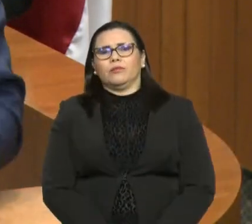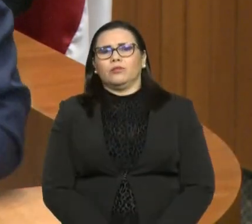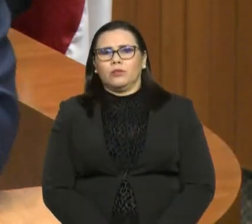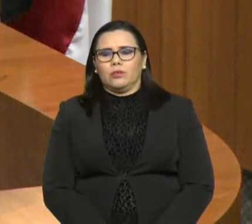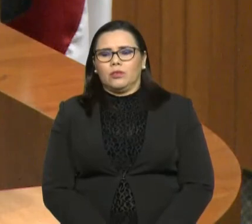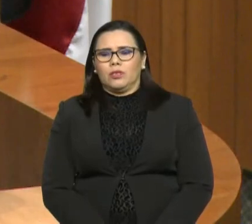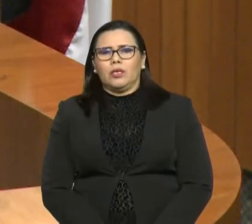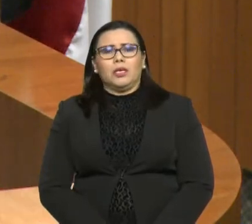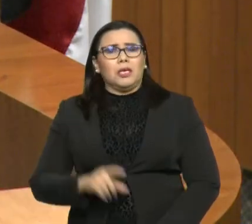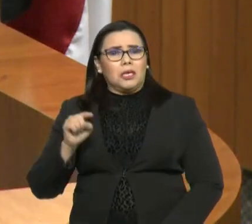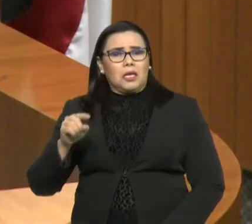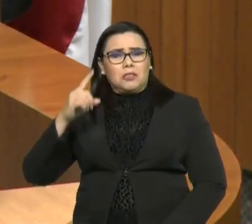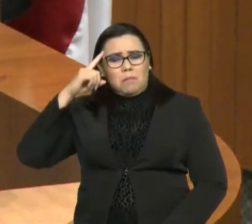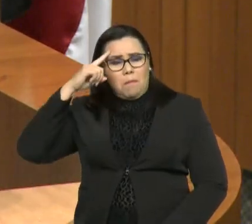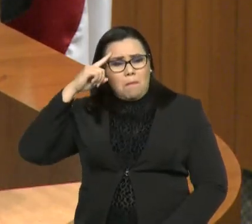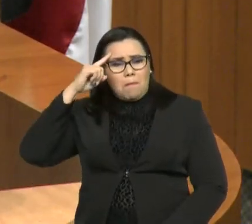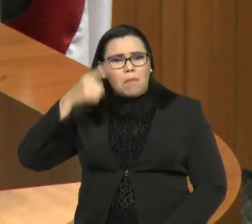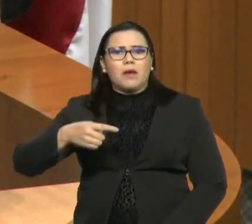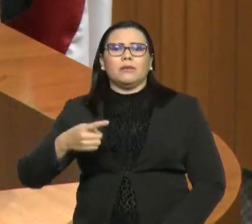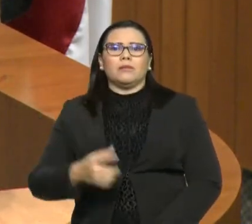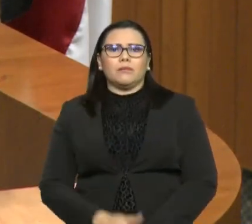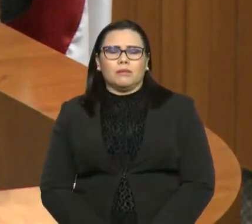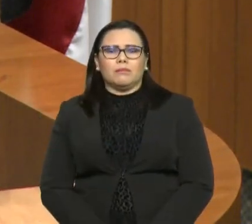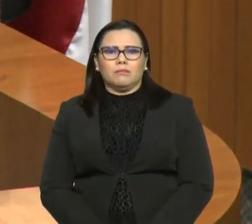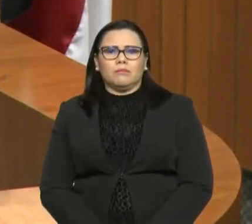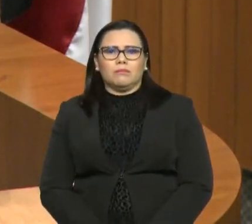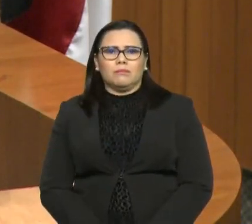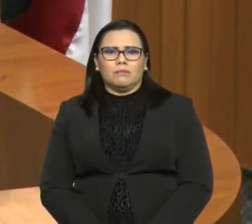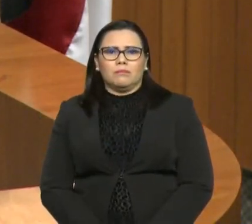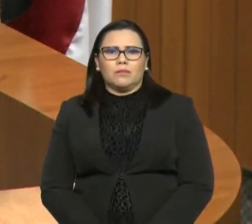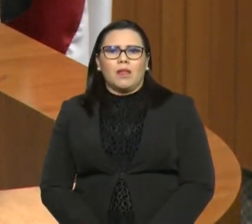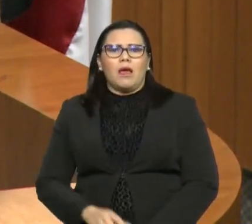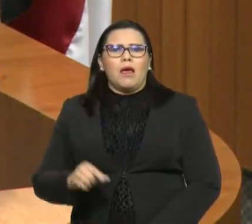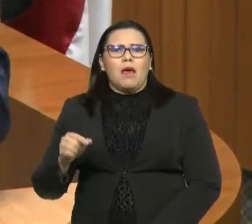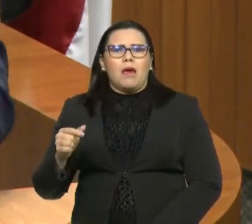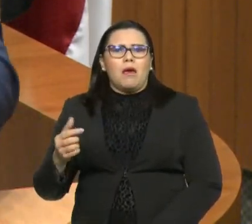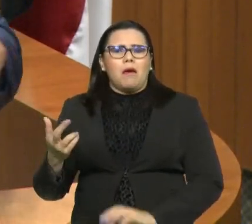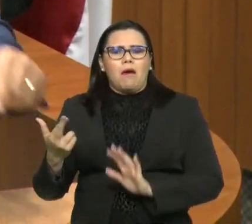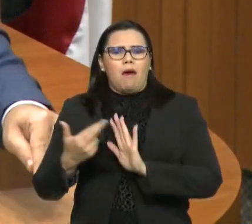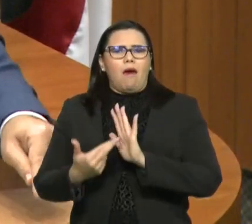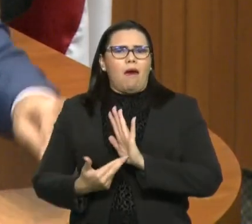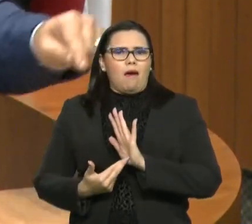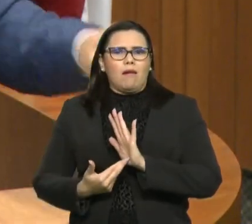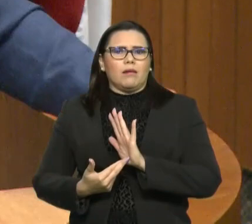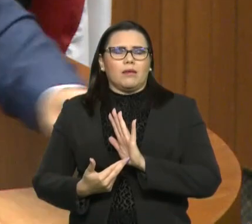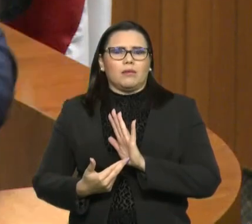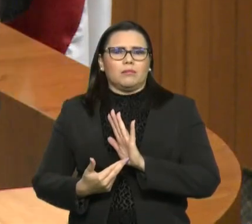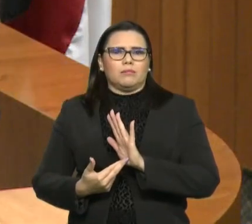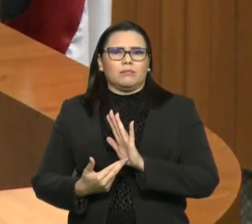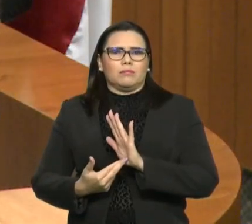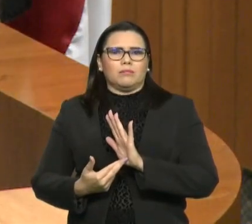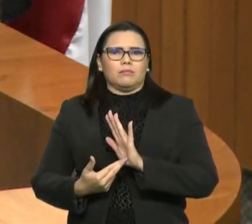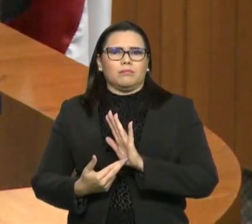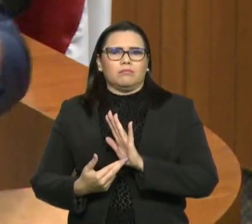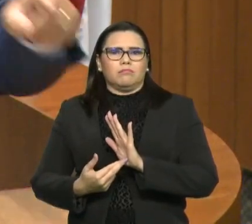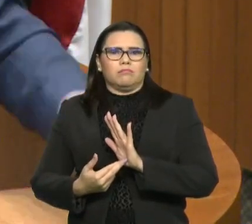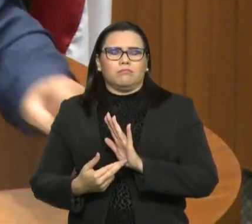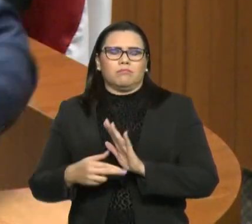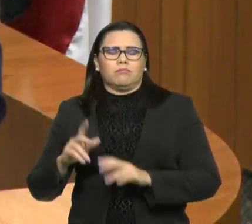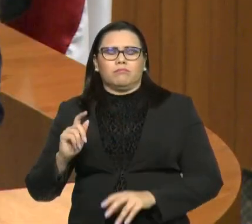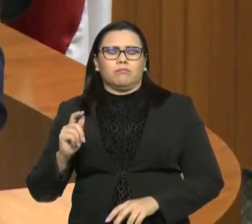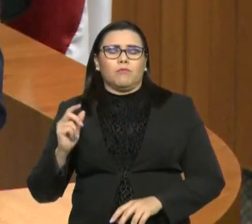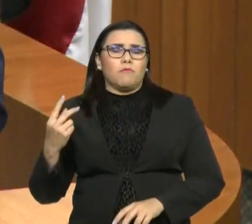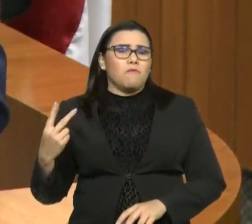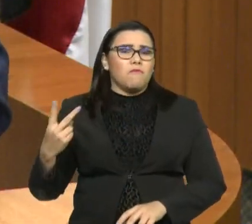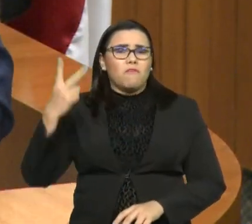o preço que eles vão comprar do produtor. Quem bota o preço na mercadoria, na carne, no boi, não é